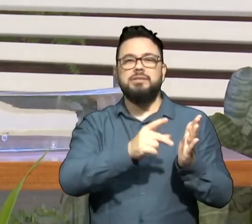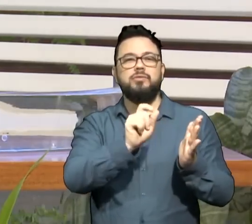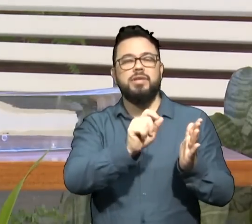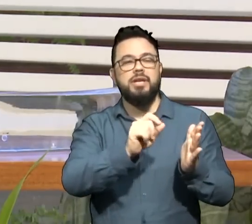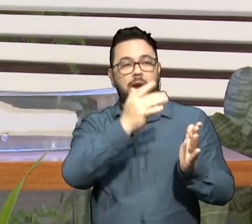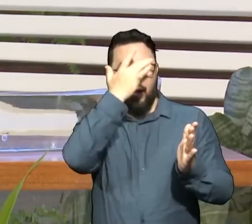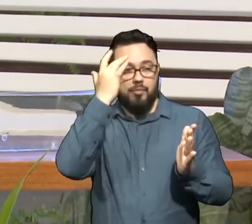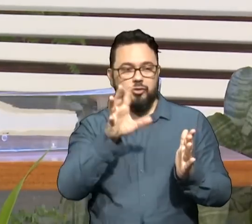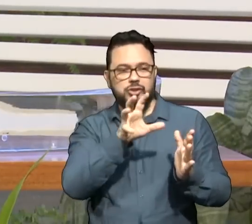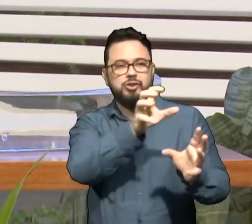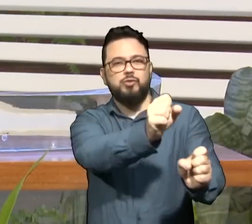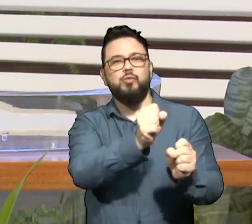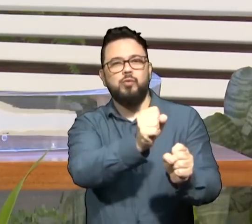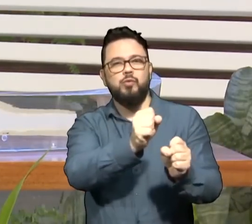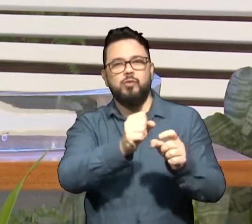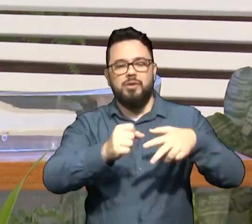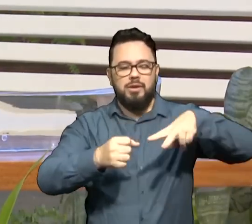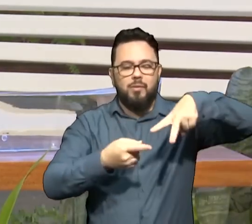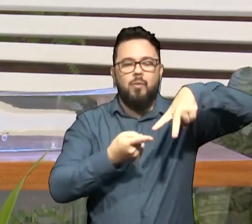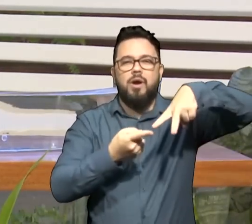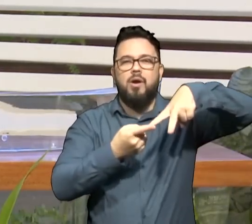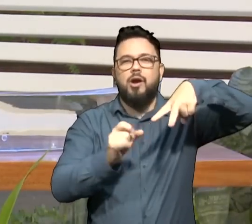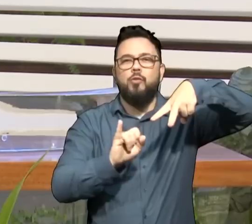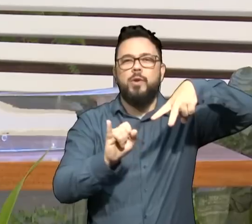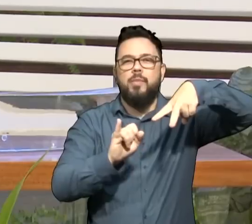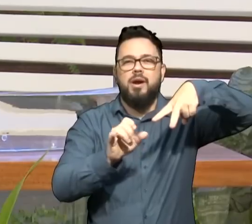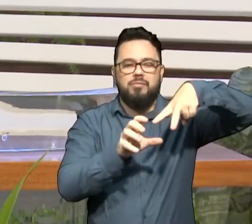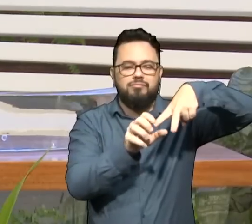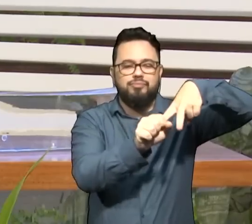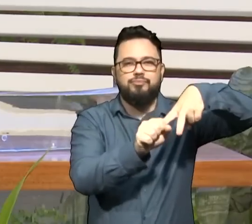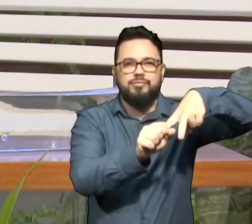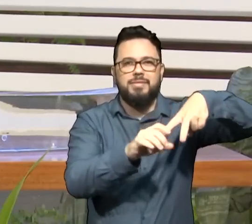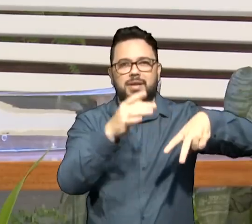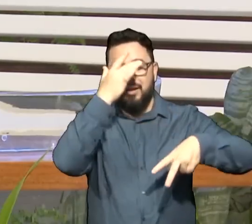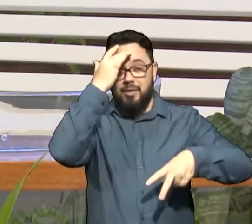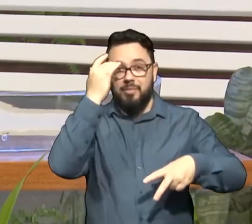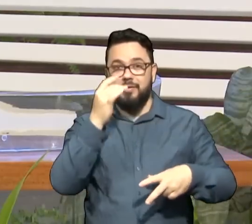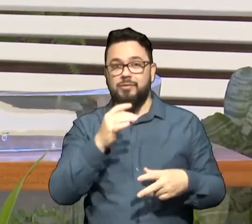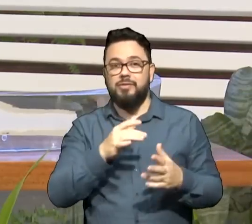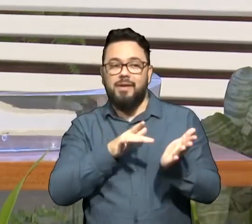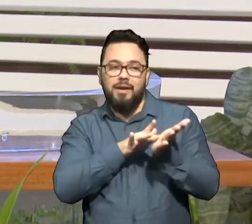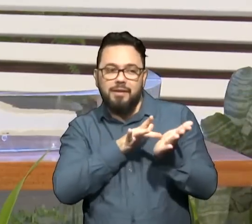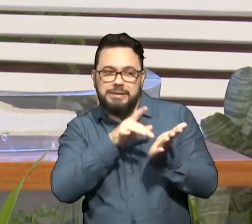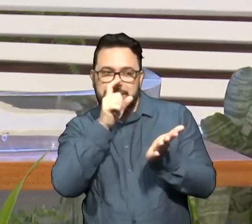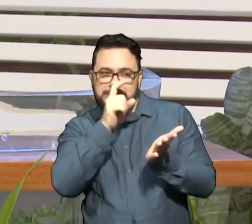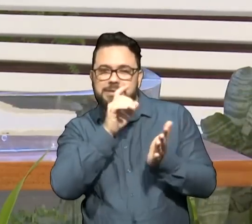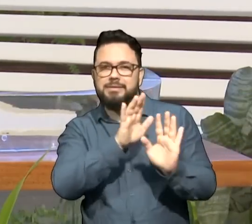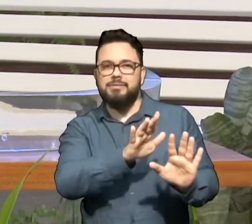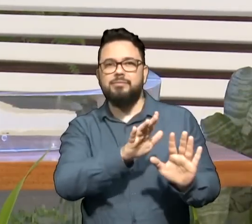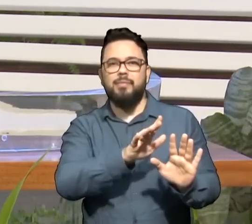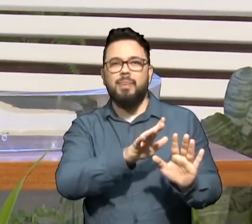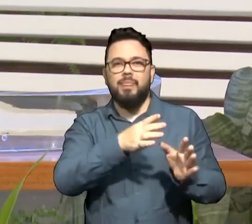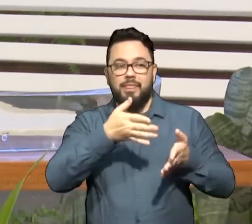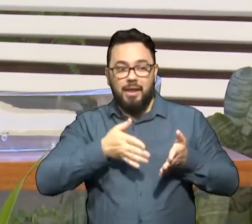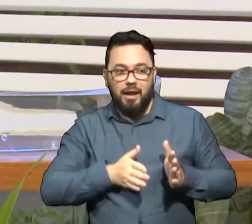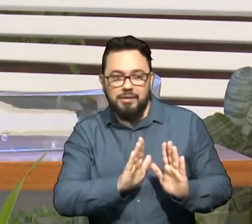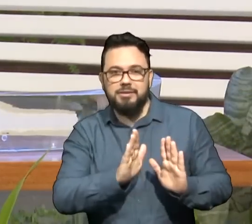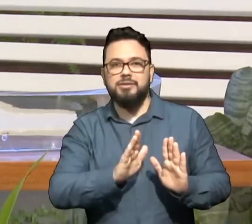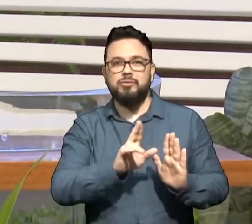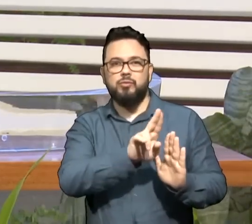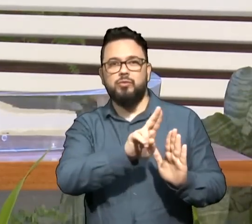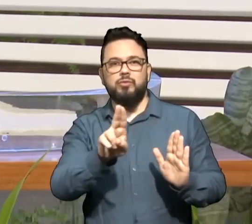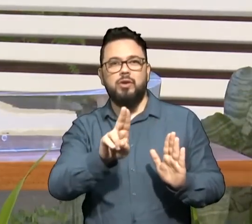que segura o calcanhar do outro que engana por isso que Jacó tinha esse nome quando ele mudou de vida não podia mais chamar Jacó teve que